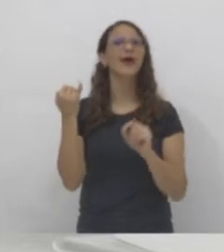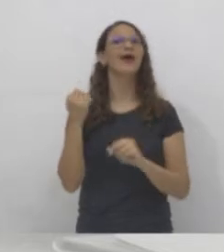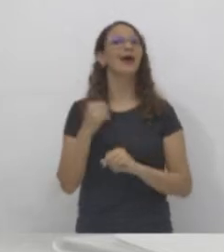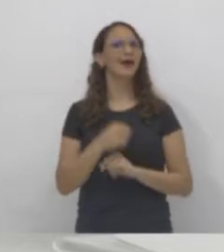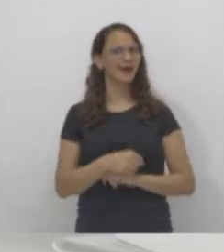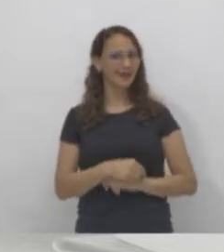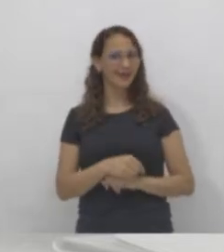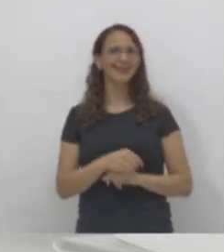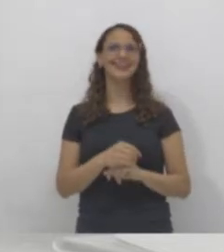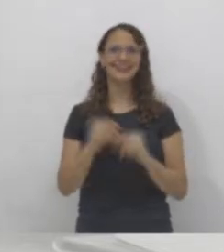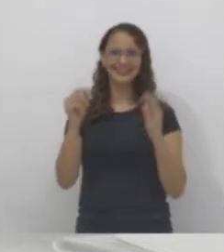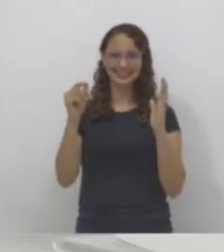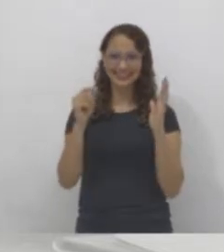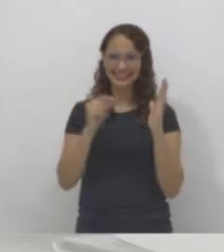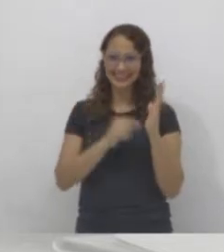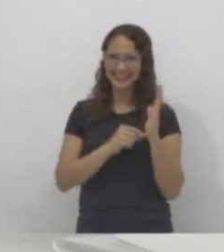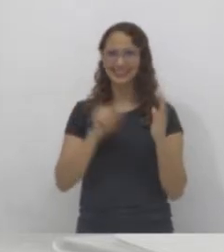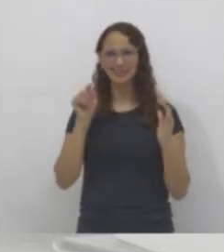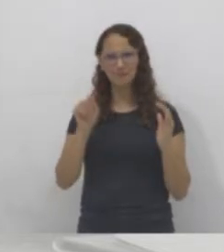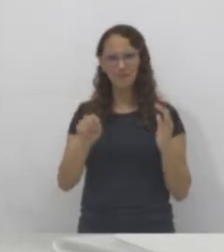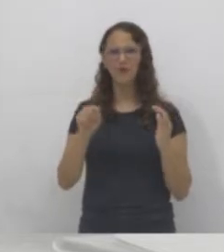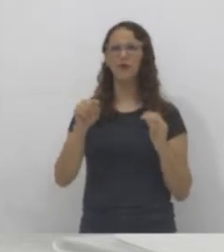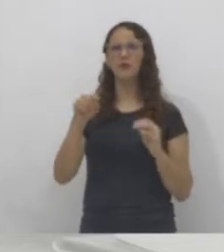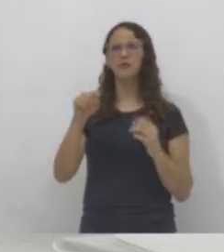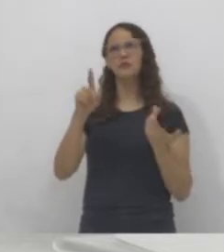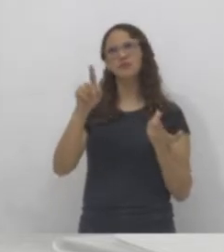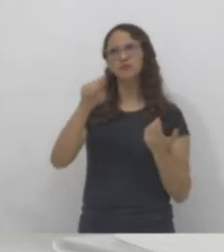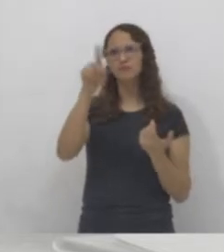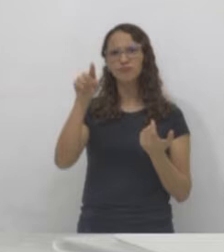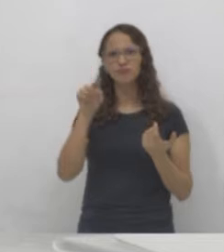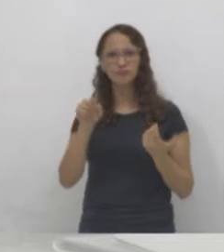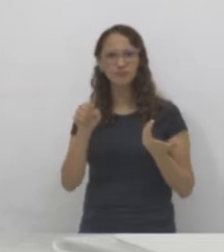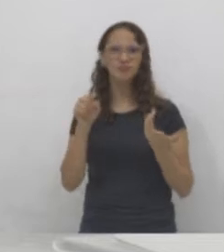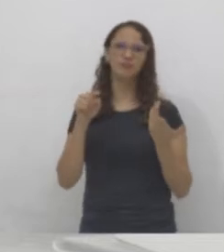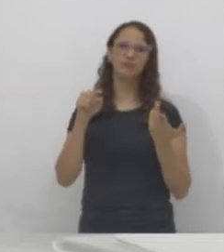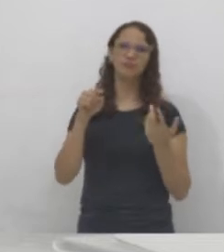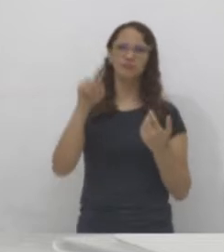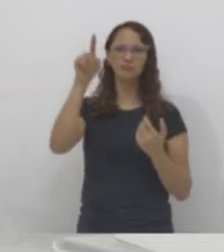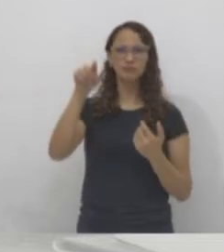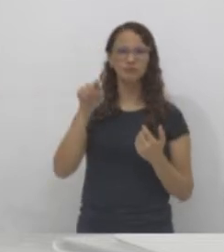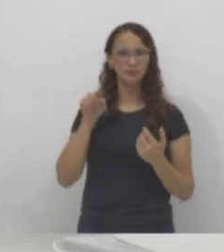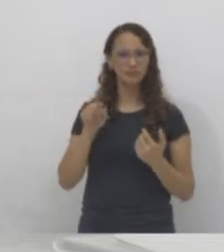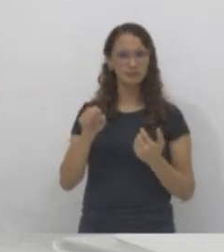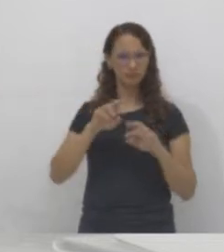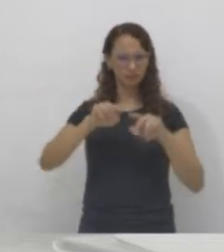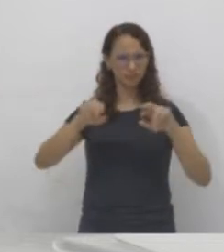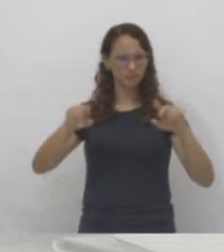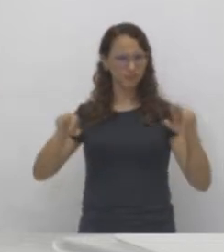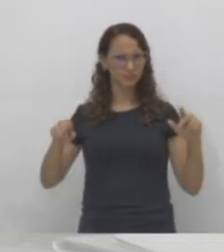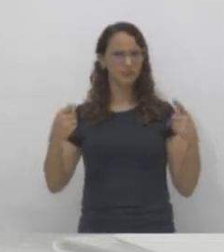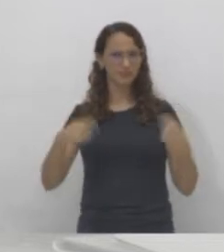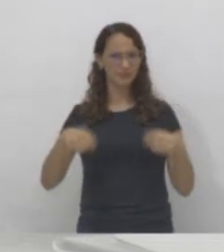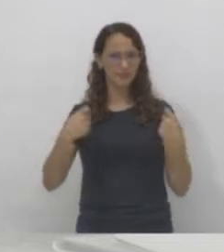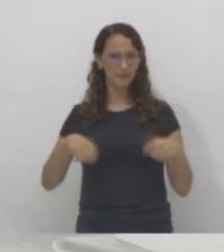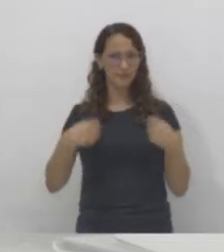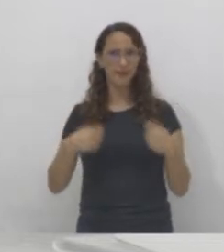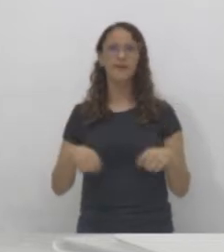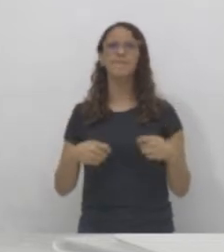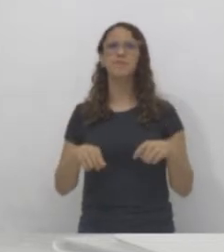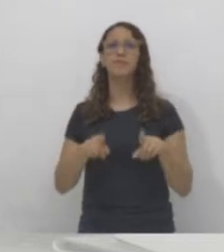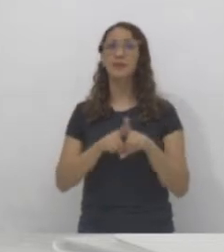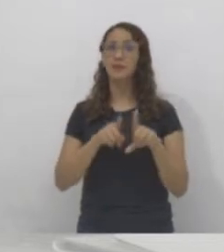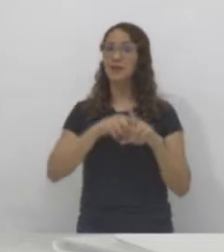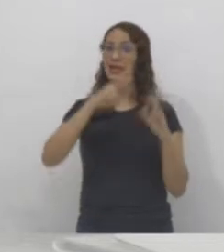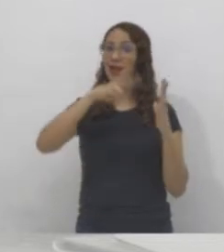e a entonação na leitura. Se você faz uma leitura mecânica de um texto, de uma piada, com certeza você não